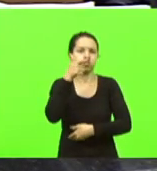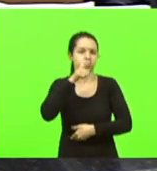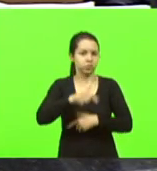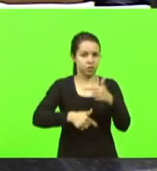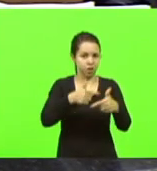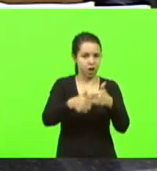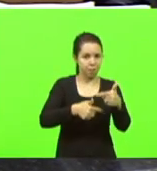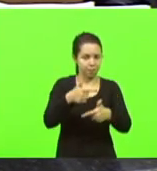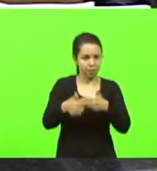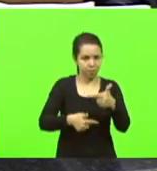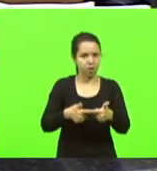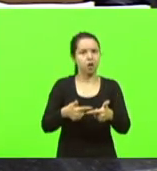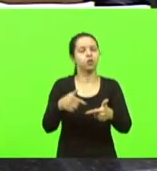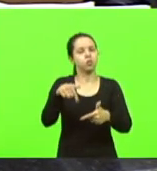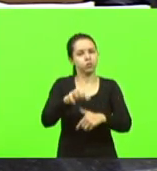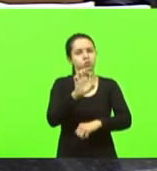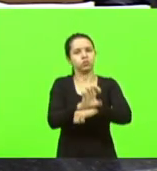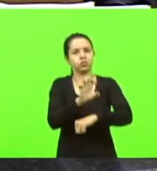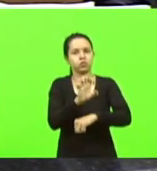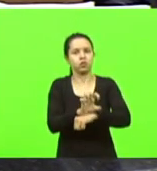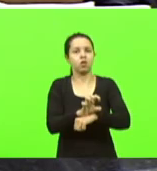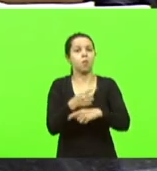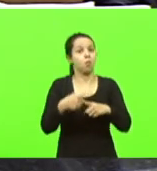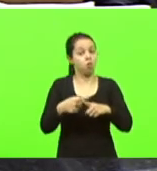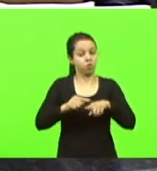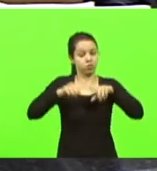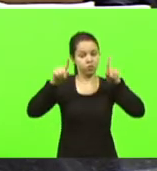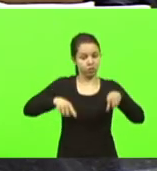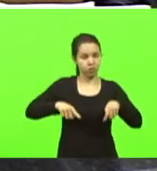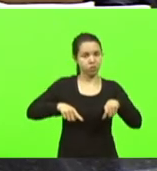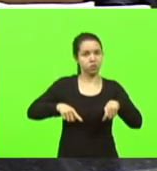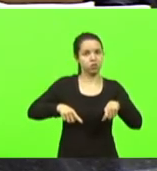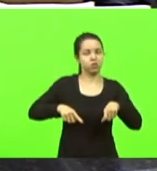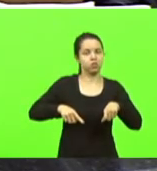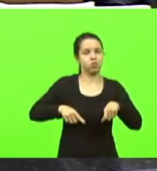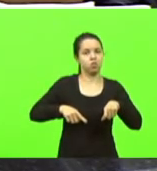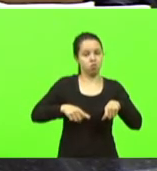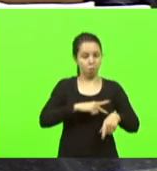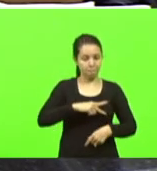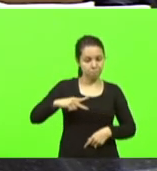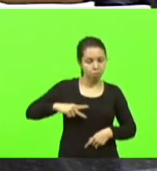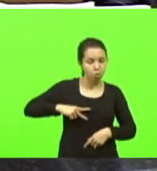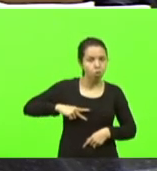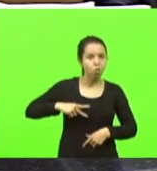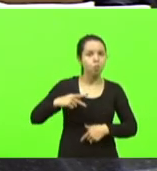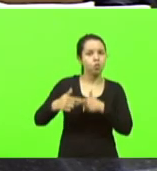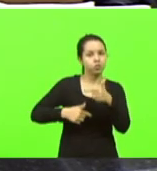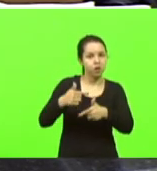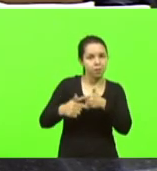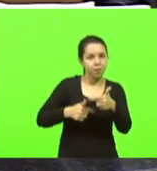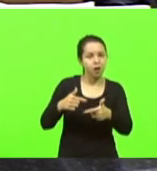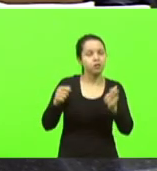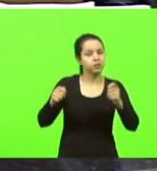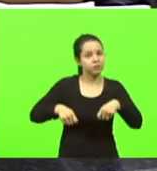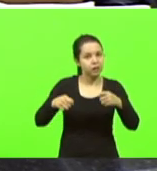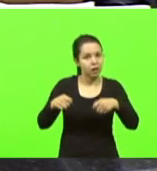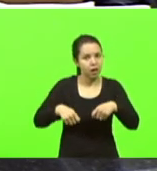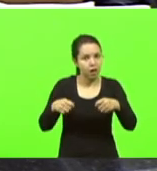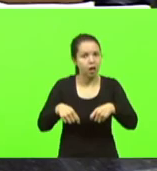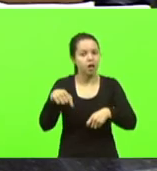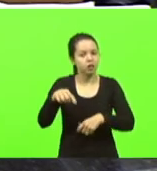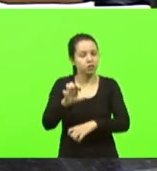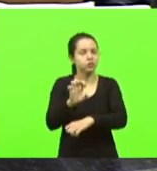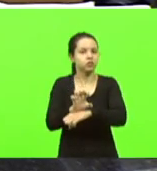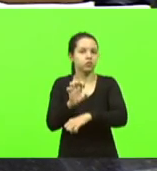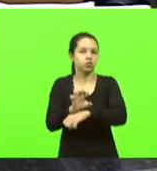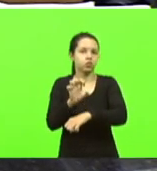trabalho executado nesse estado porque através do serviço público o que eles são oportunizadas à estabelecer seus negócios nesse estado